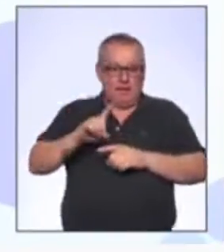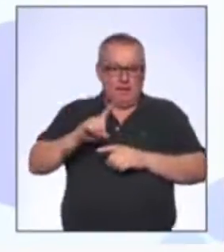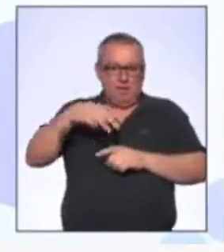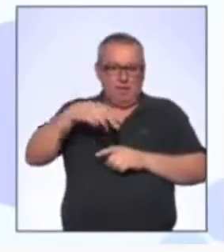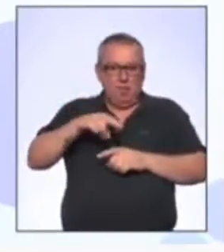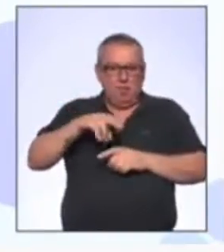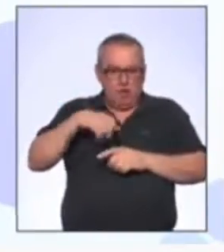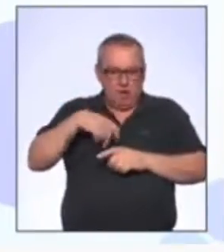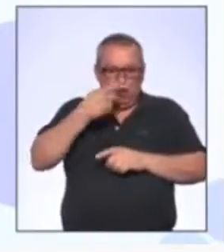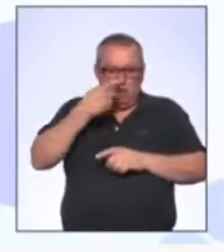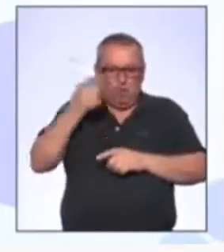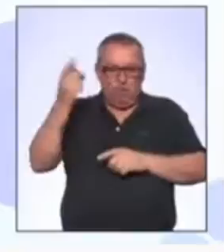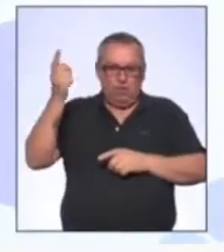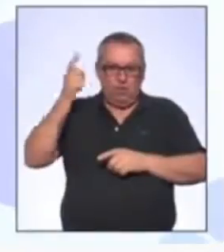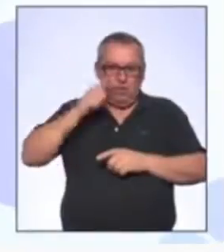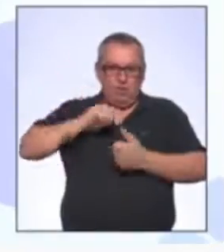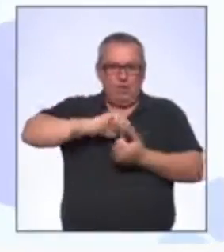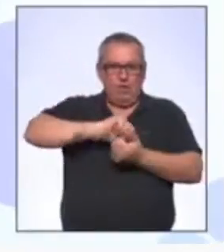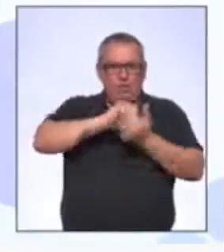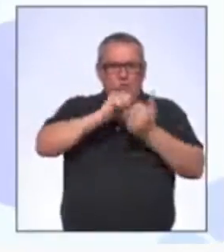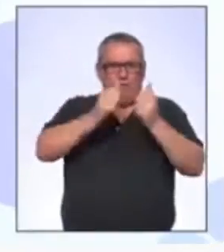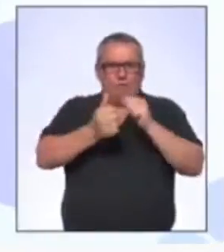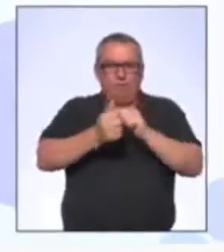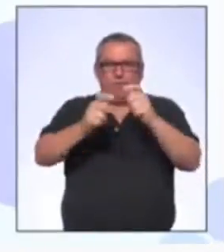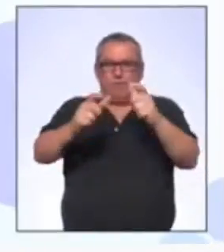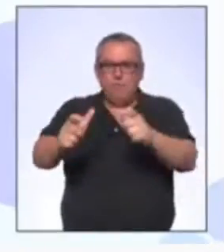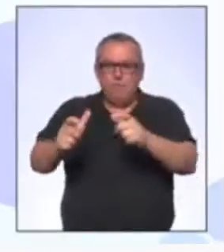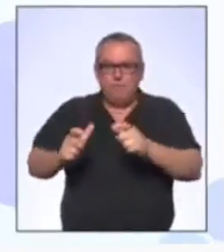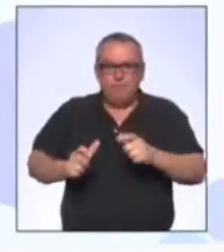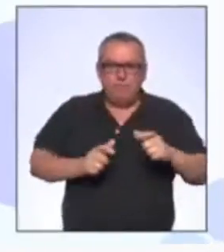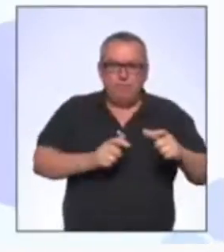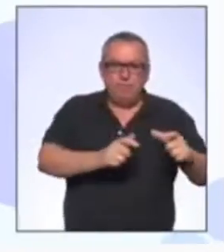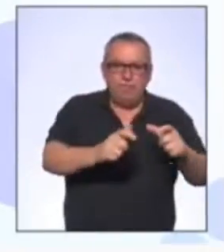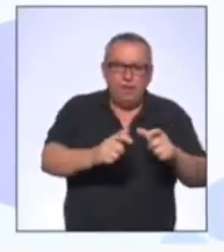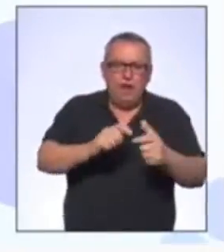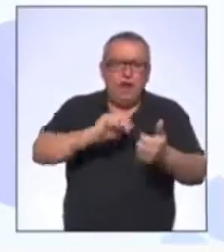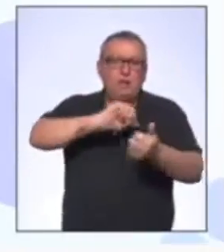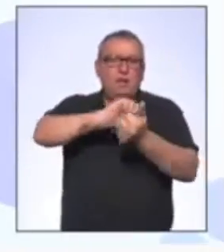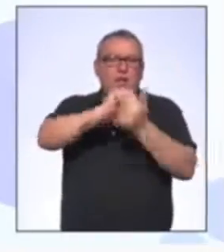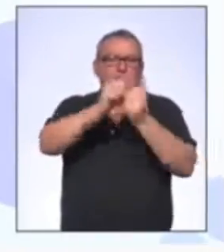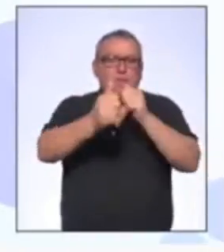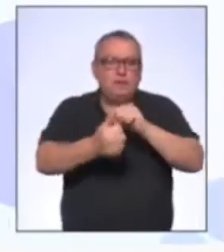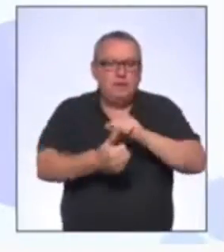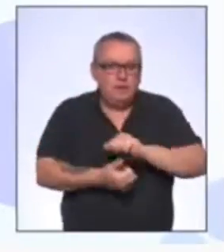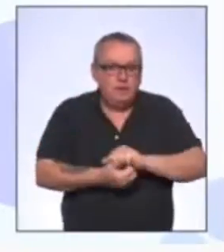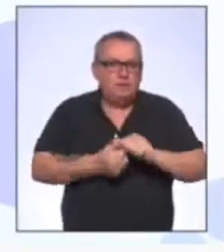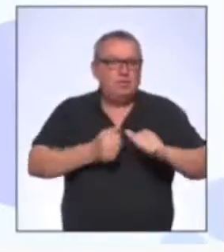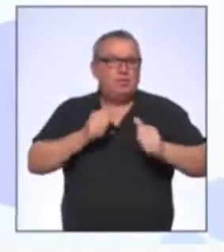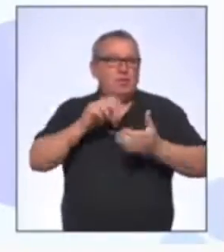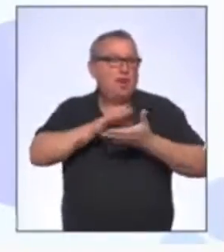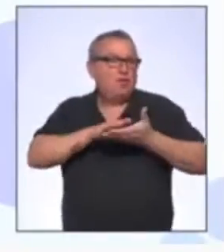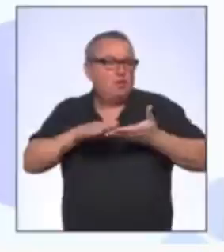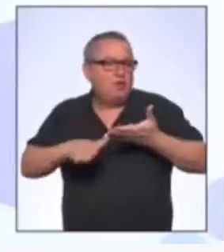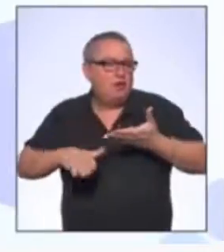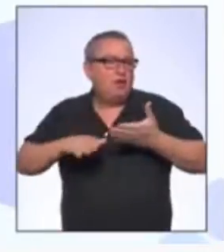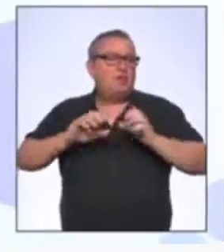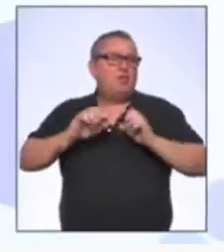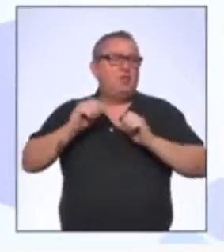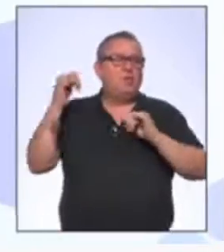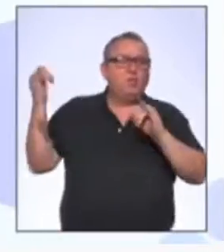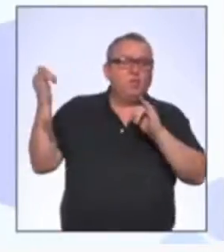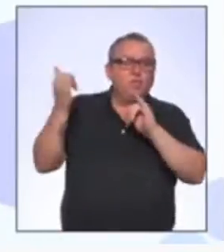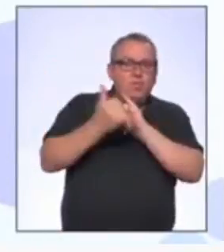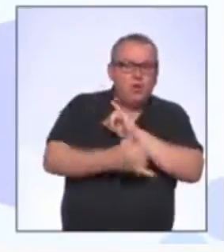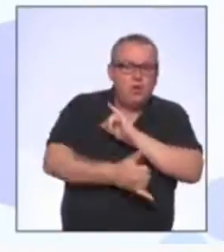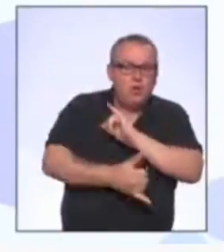caso citou será que nós conseguimos adaptar um ambiente adaptar uma atividade adaptar um esporte